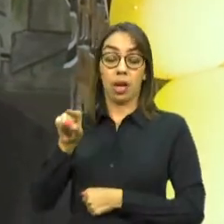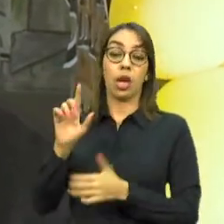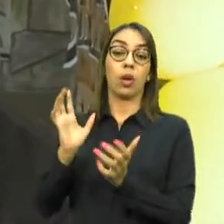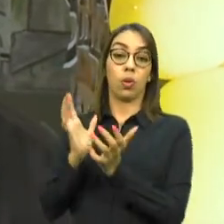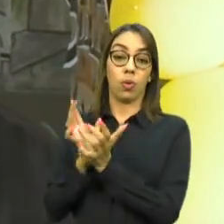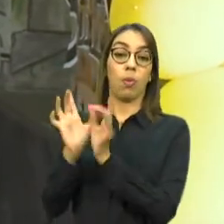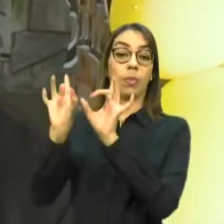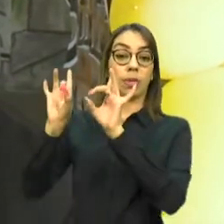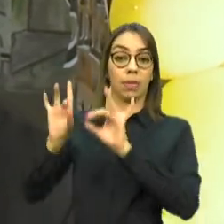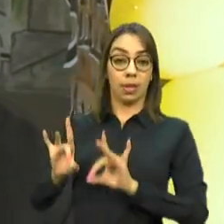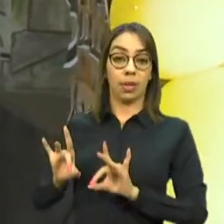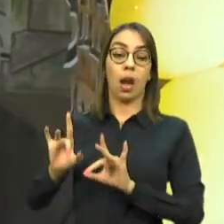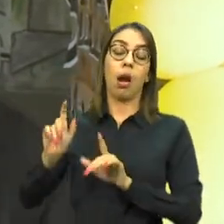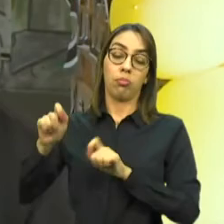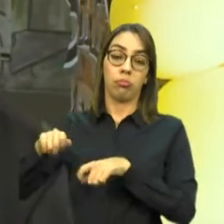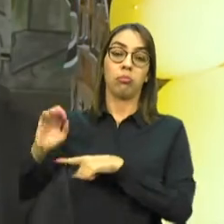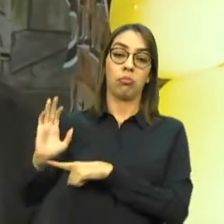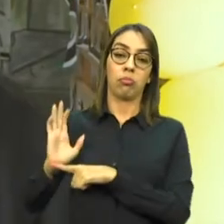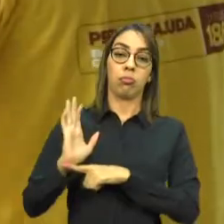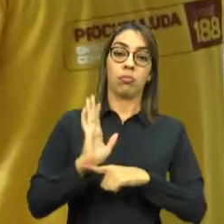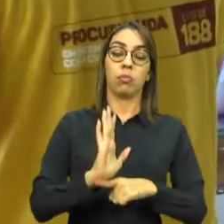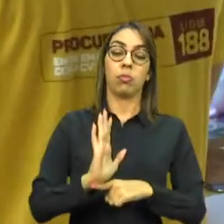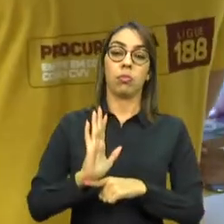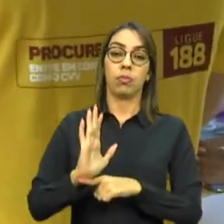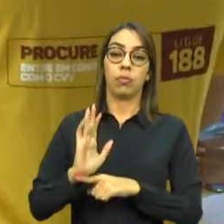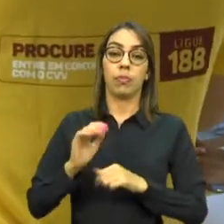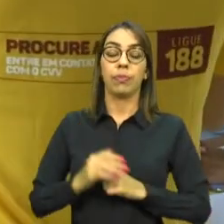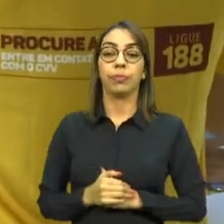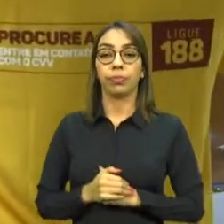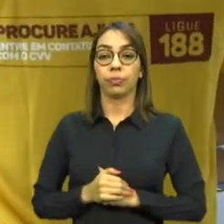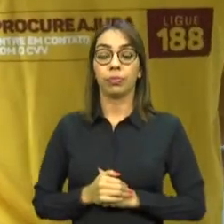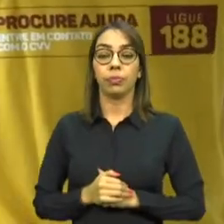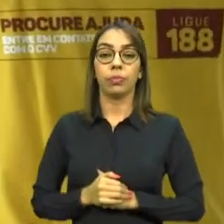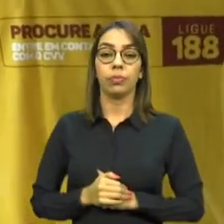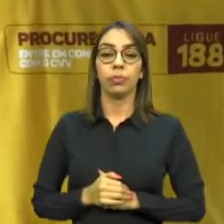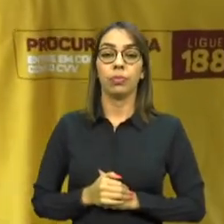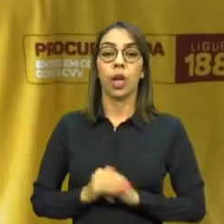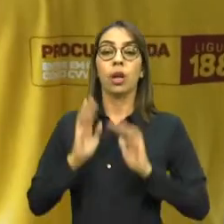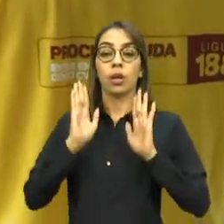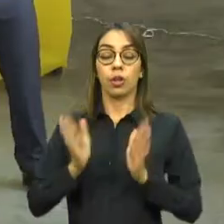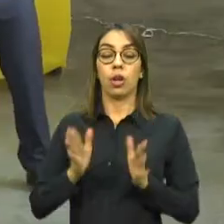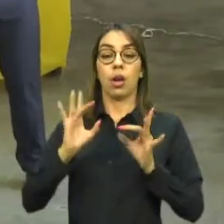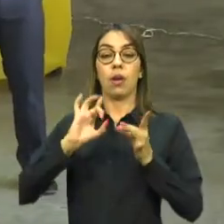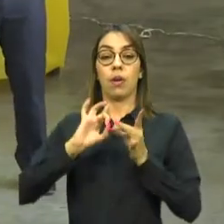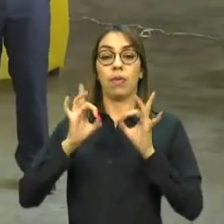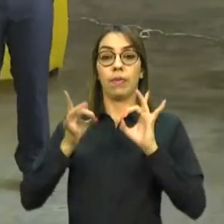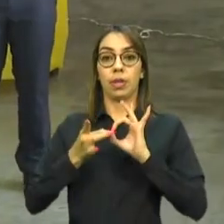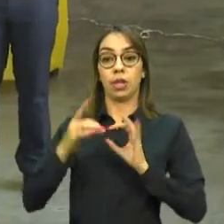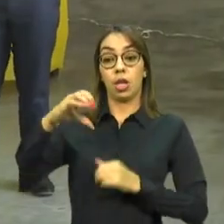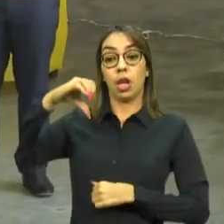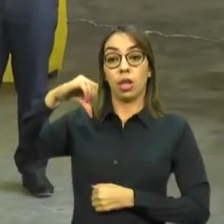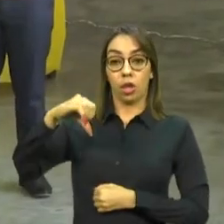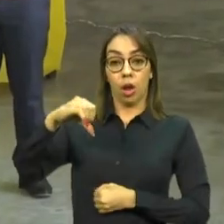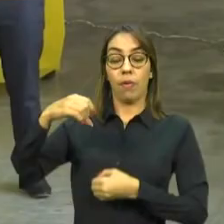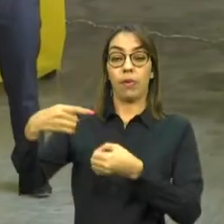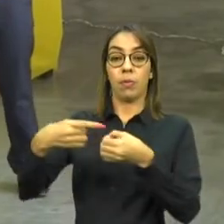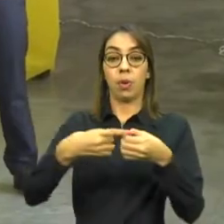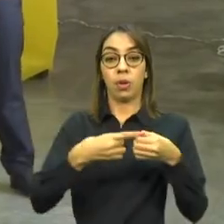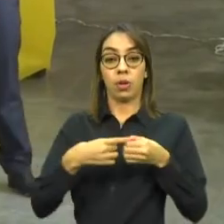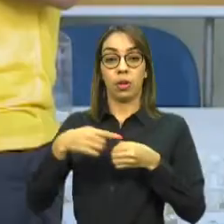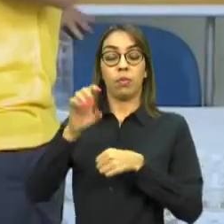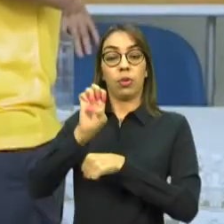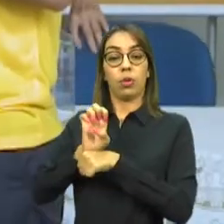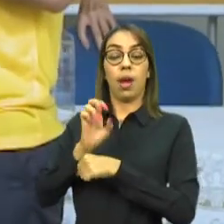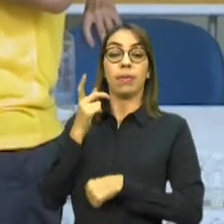para ajudar nesse trabalho. A oficina já foi realizada em 9 municípios do estado. De acordo